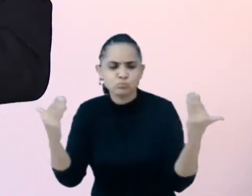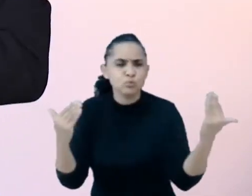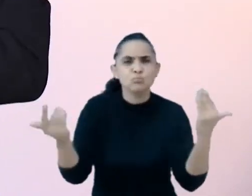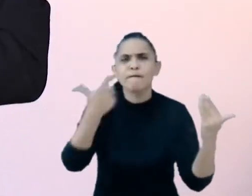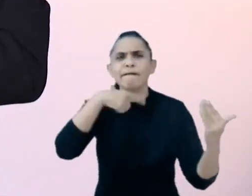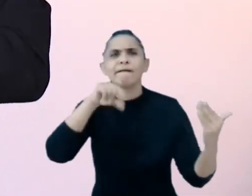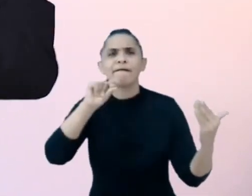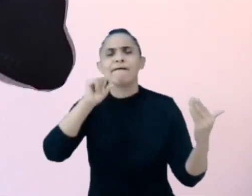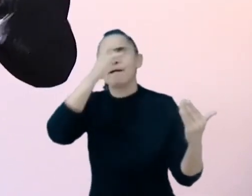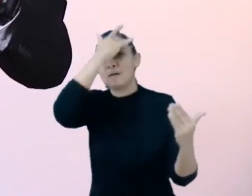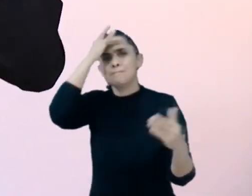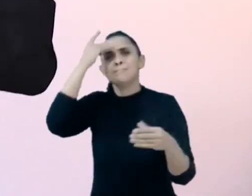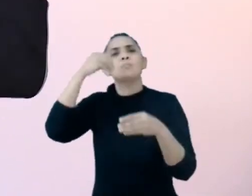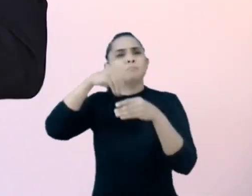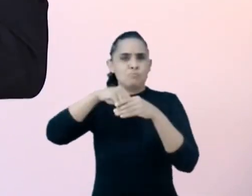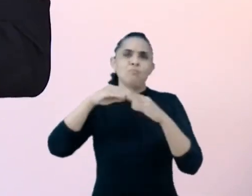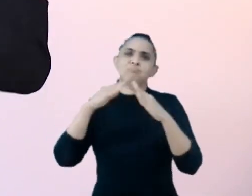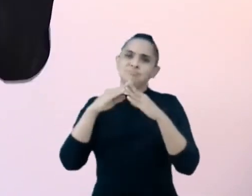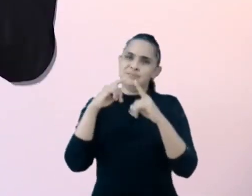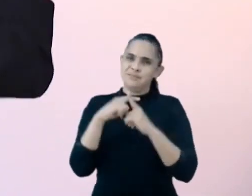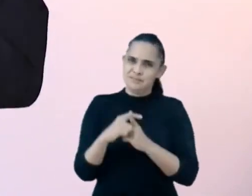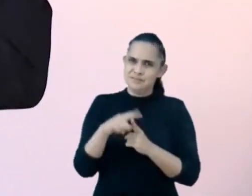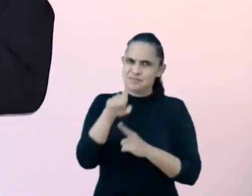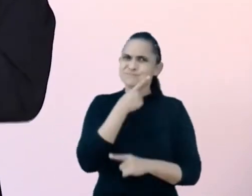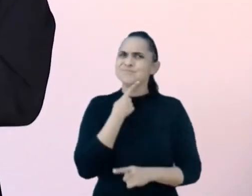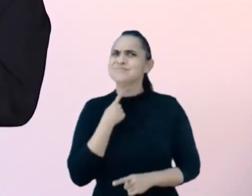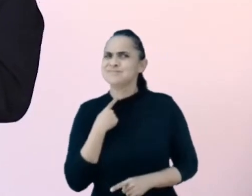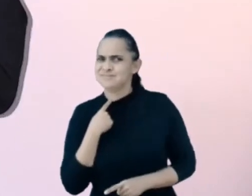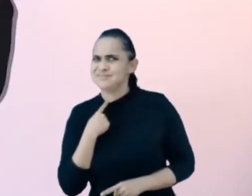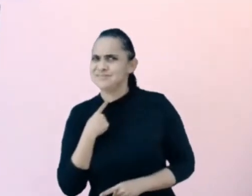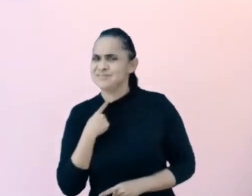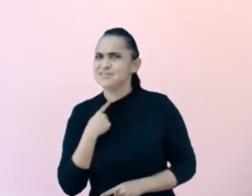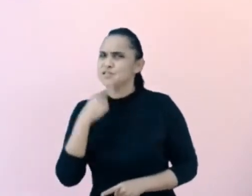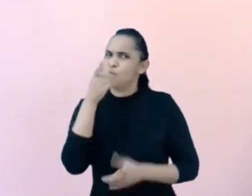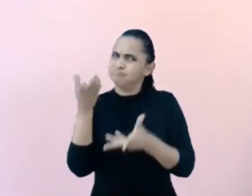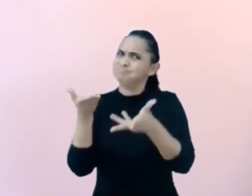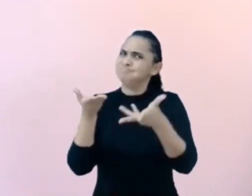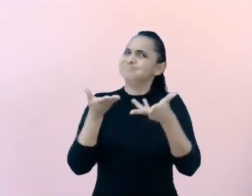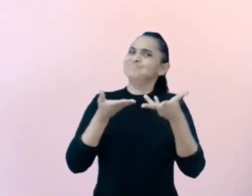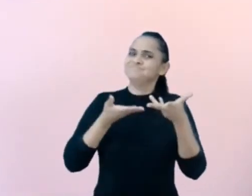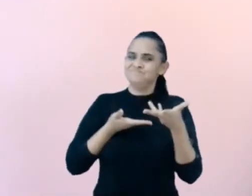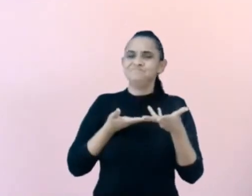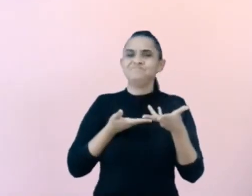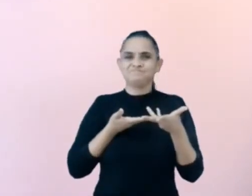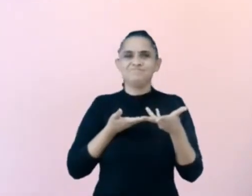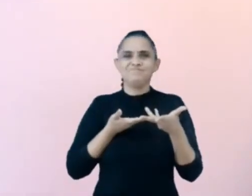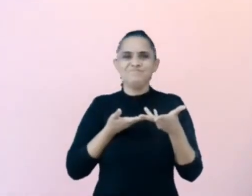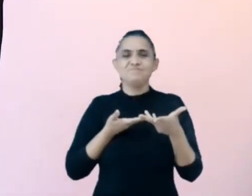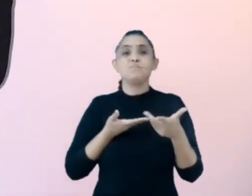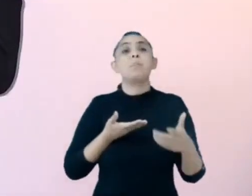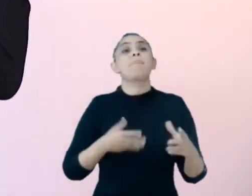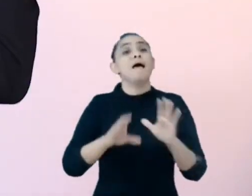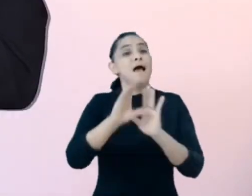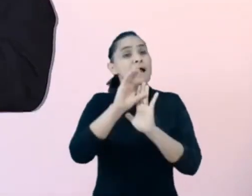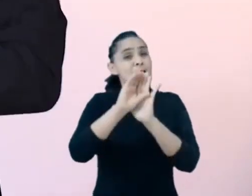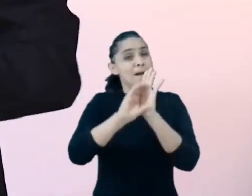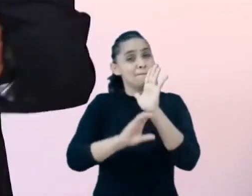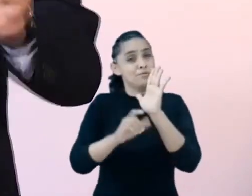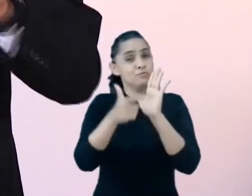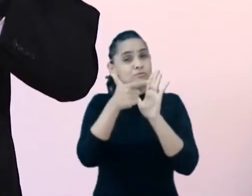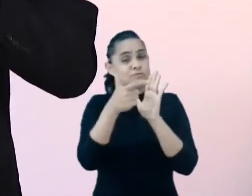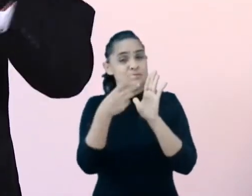que você está com desejo de ouvir mais sobre essa parábola. Eu quero lhe fazer um convite. Capítulo 27 do livro Parábola de